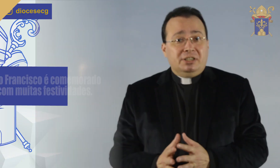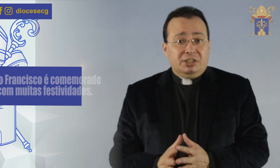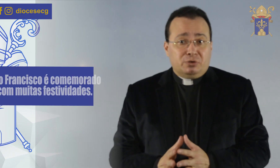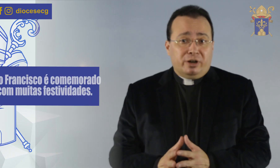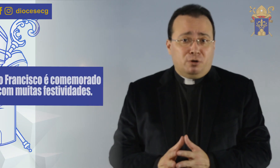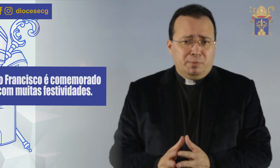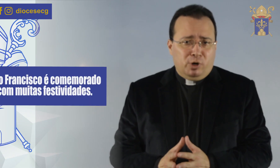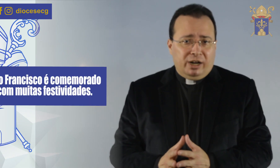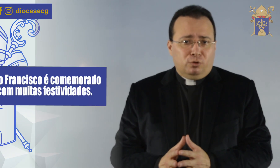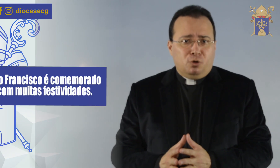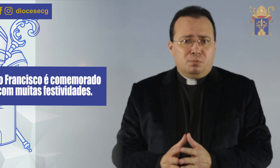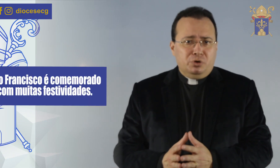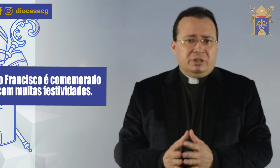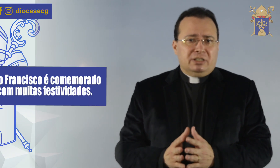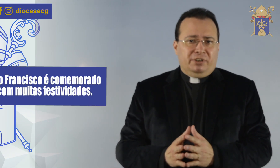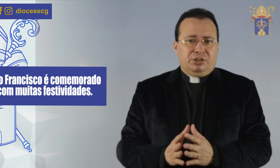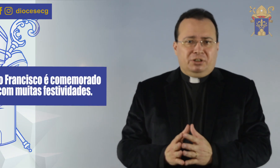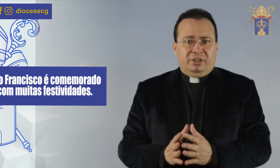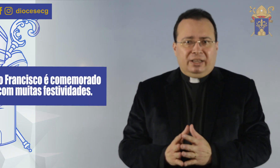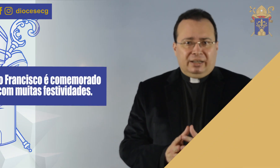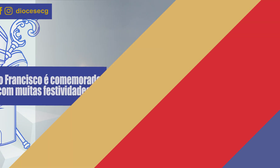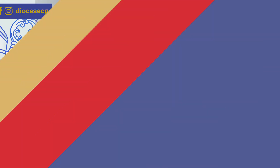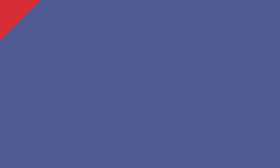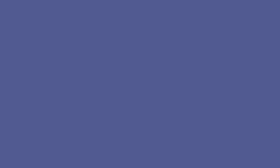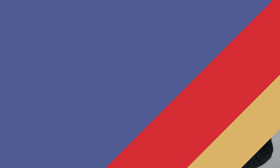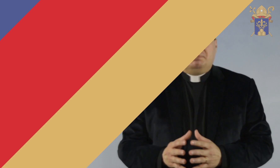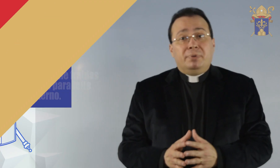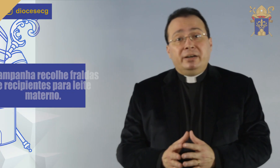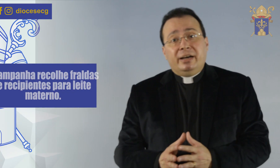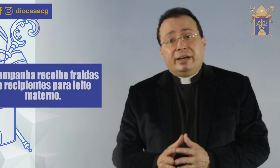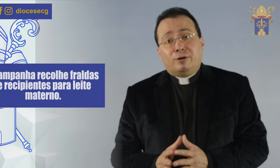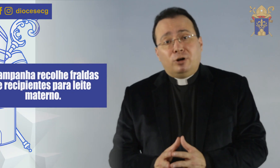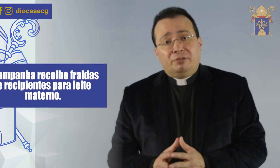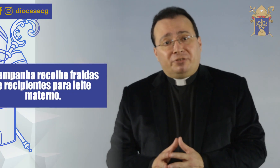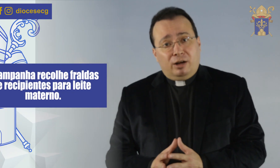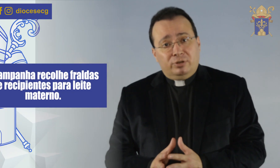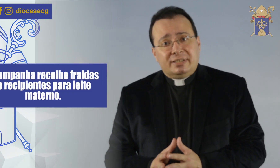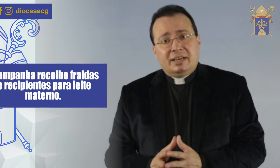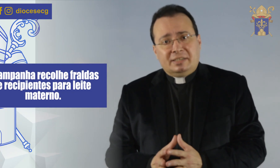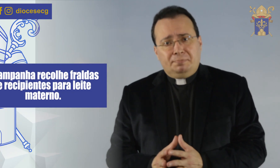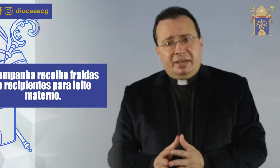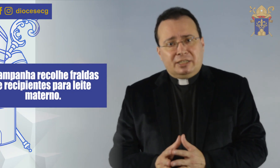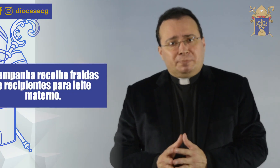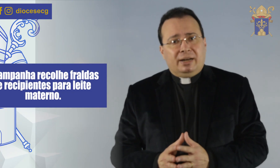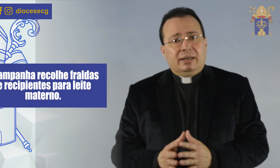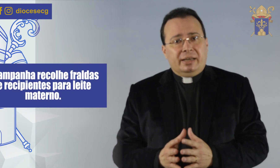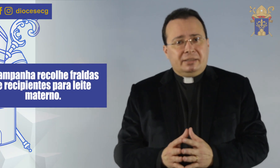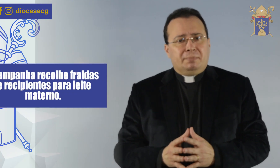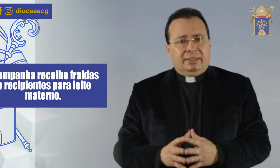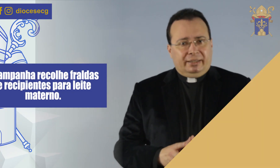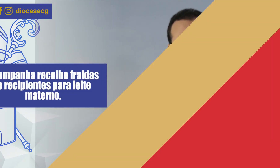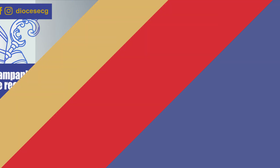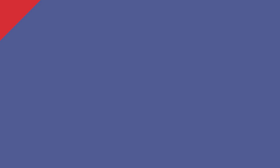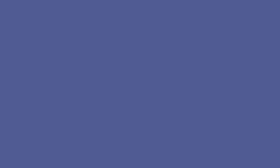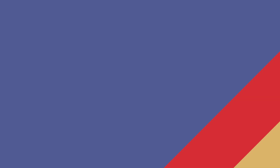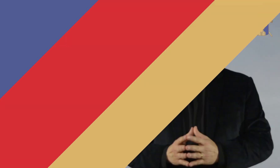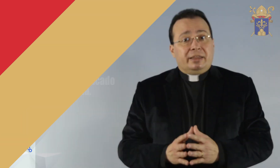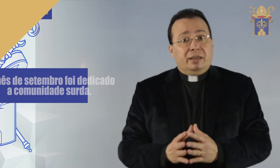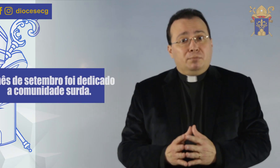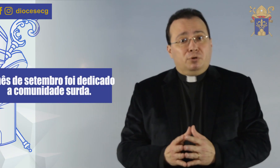São Francisco é comemorado com muitas festividades. Campanha recolhe fraldas e recipientes para leite